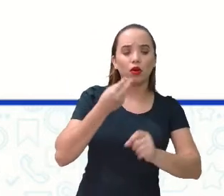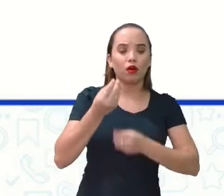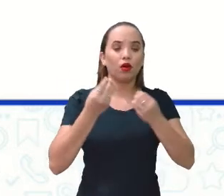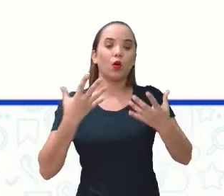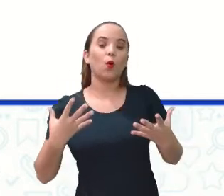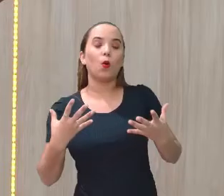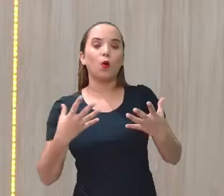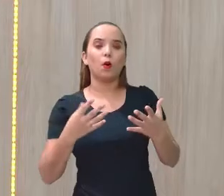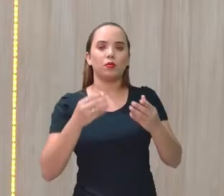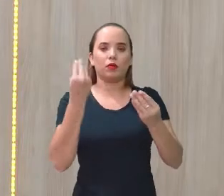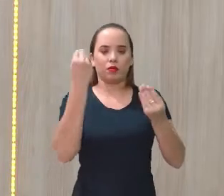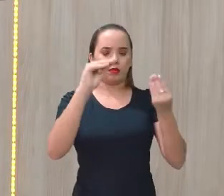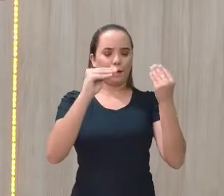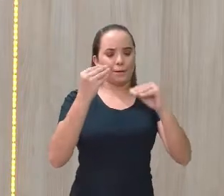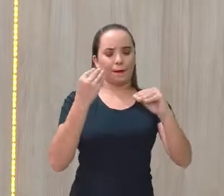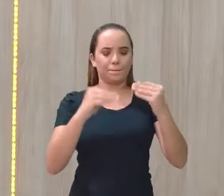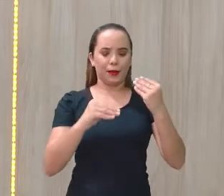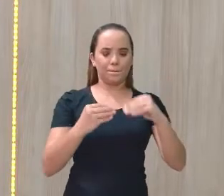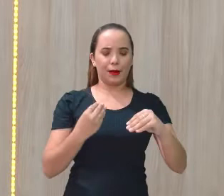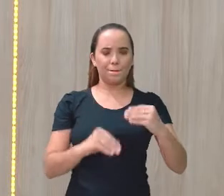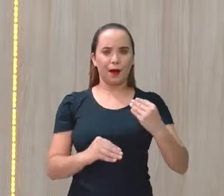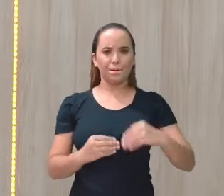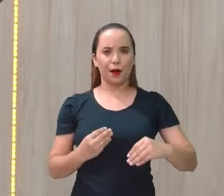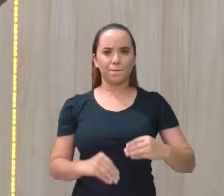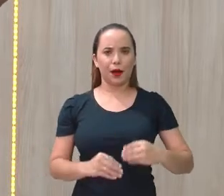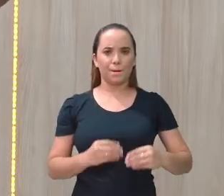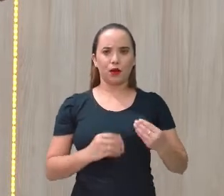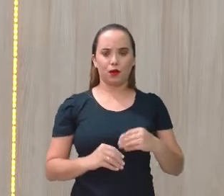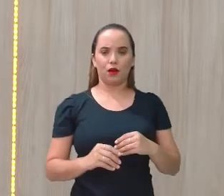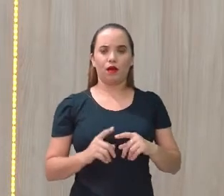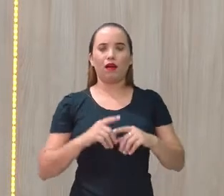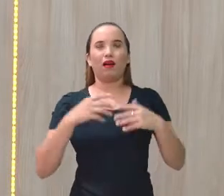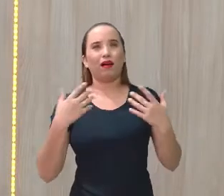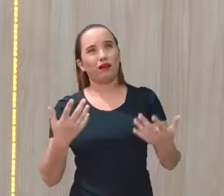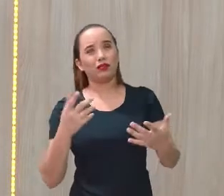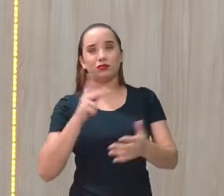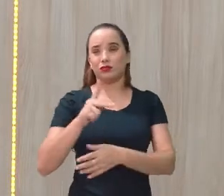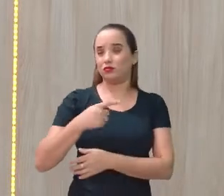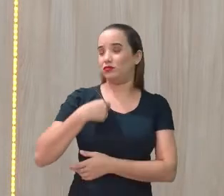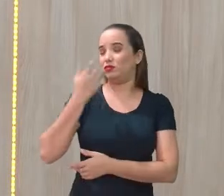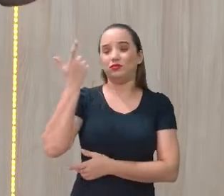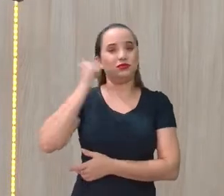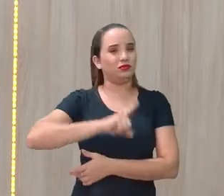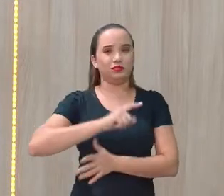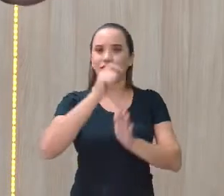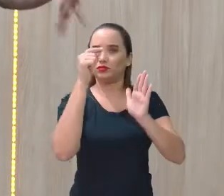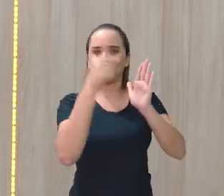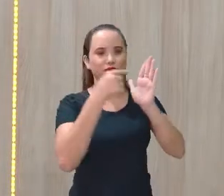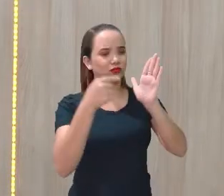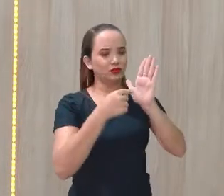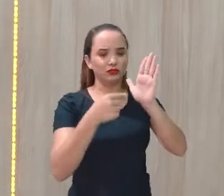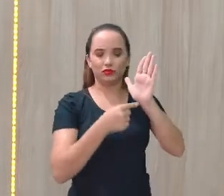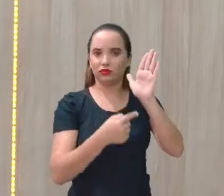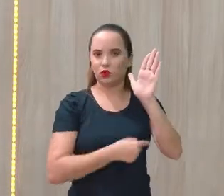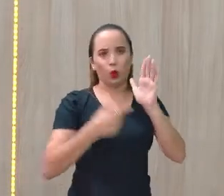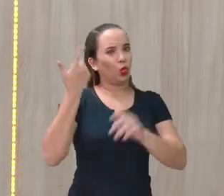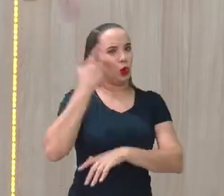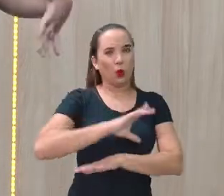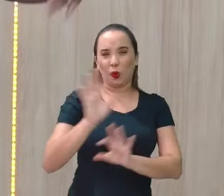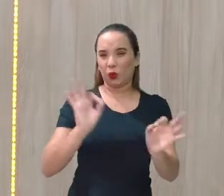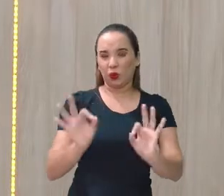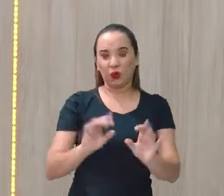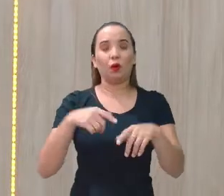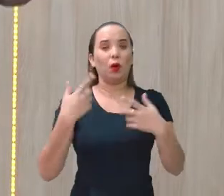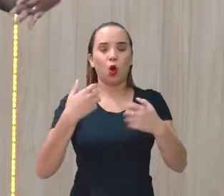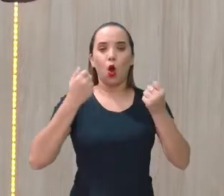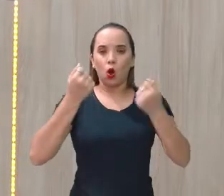em tópicos. E, professora, eu não gosto de escrever em tópicos. Gosto de escrever um texto corrido. Faz. O importante aí, ó,